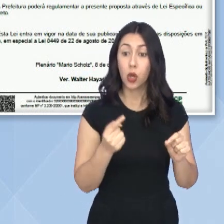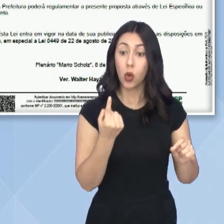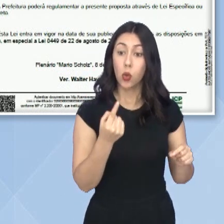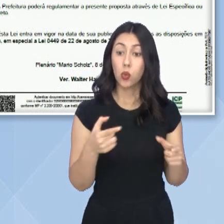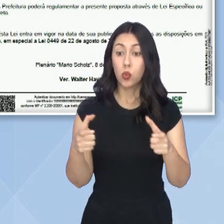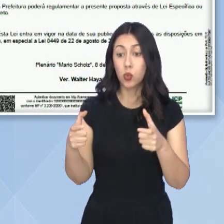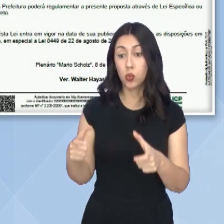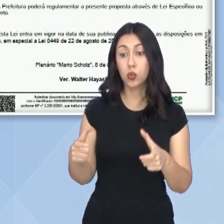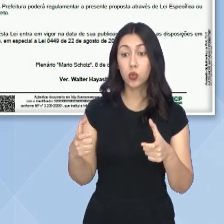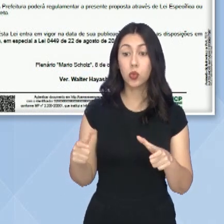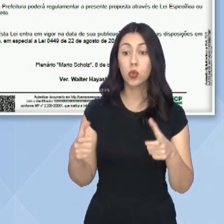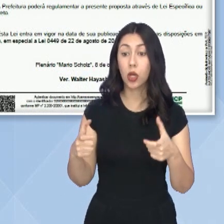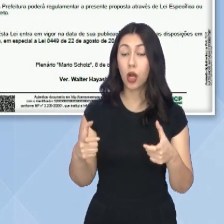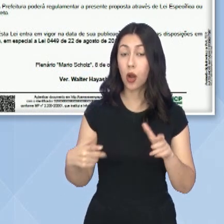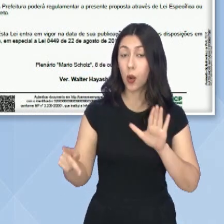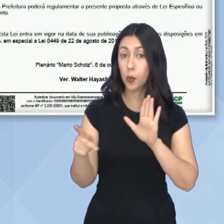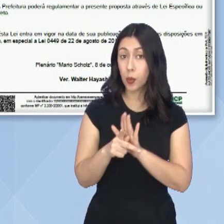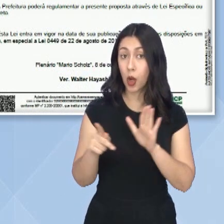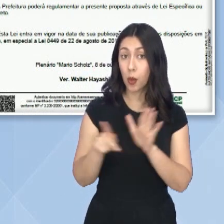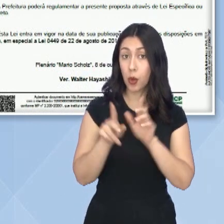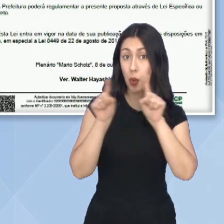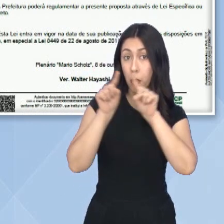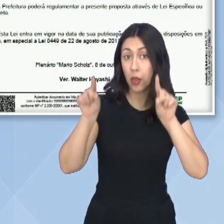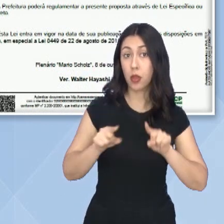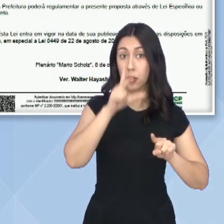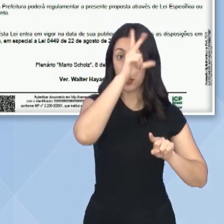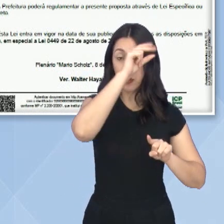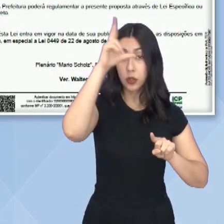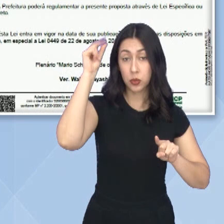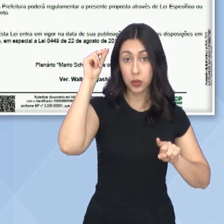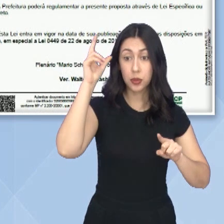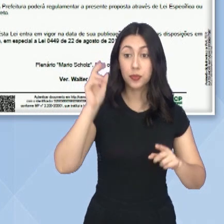seria para os servidores da prefeitura.